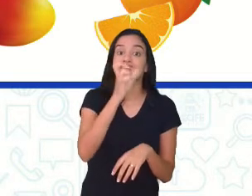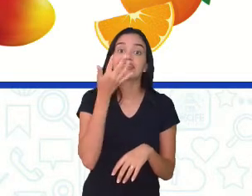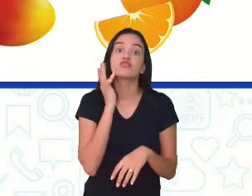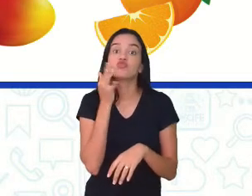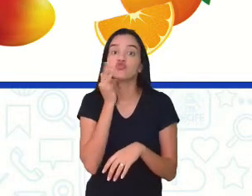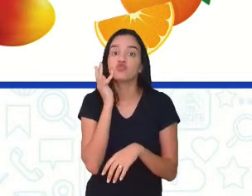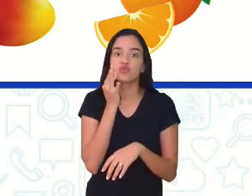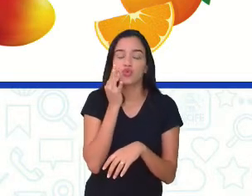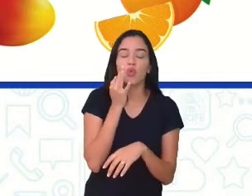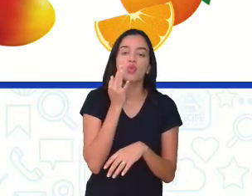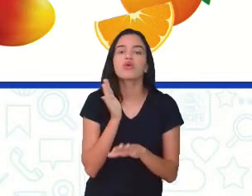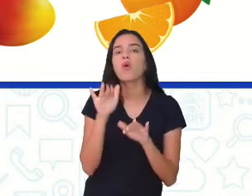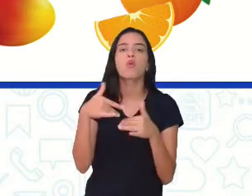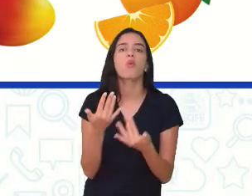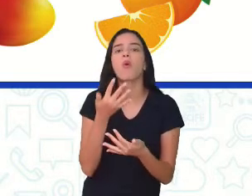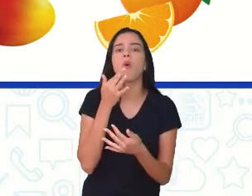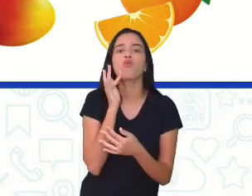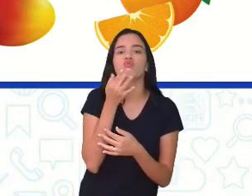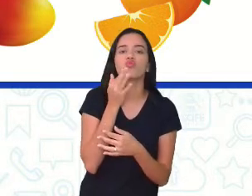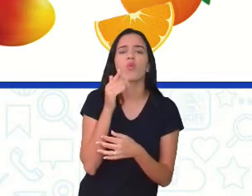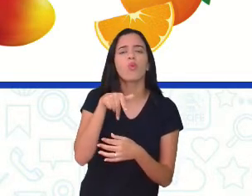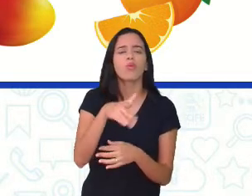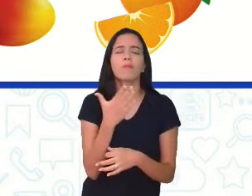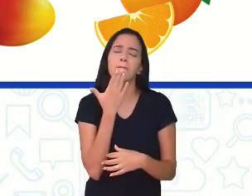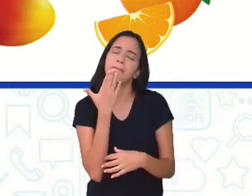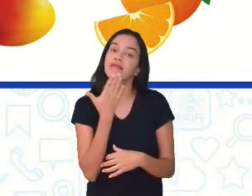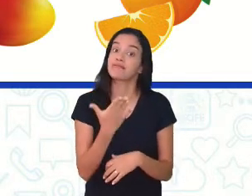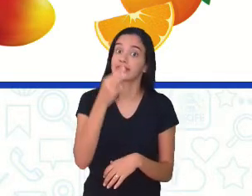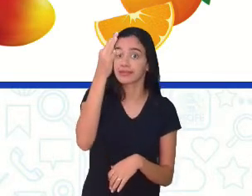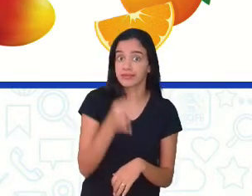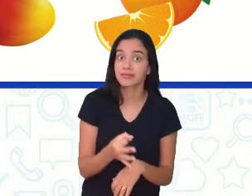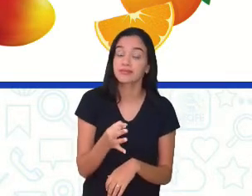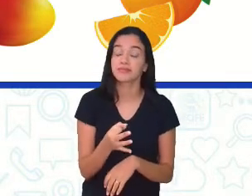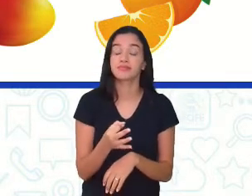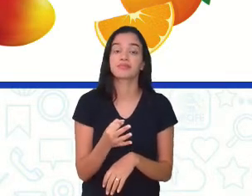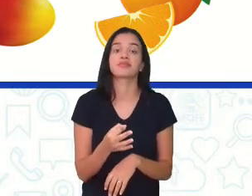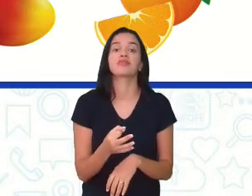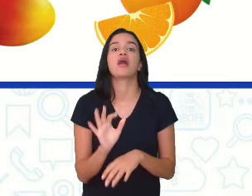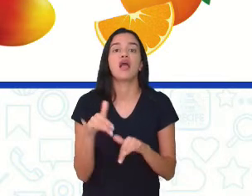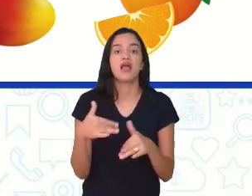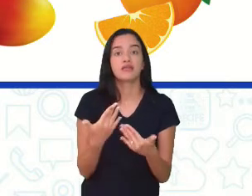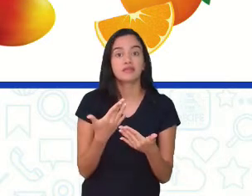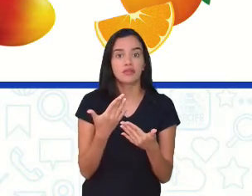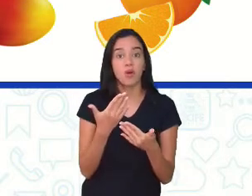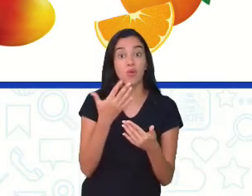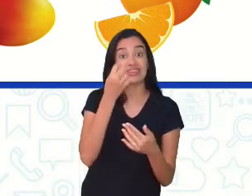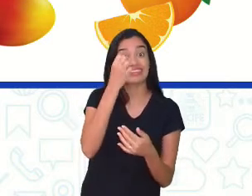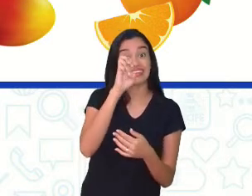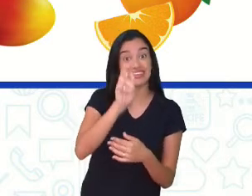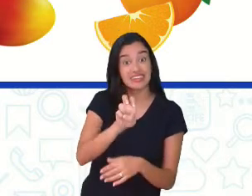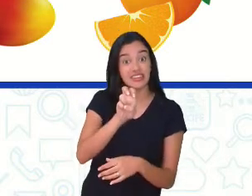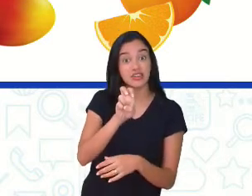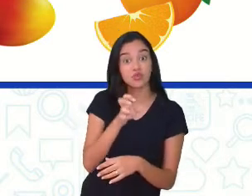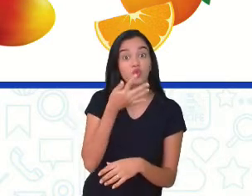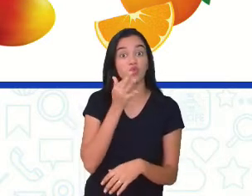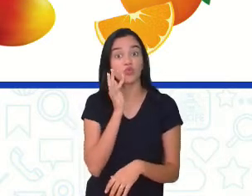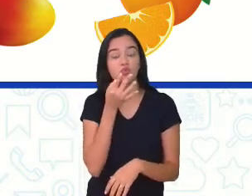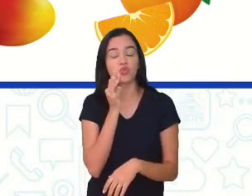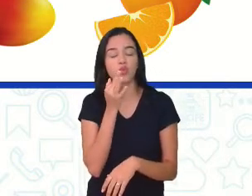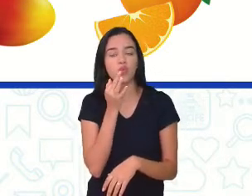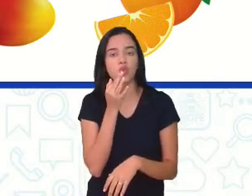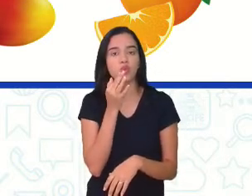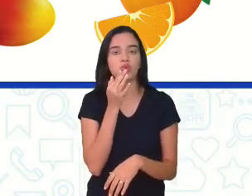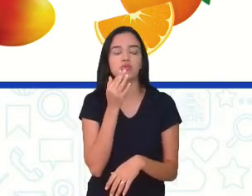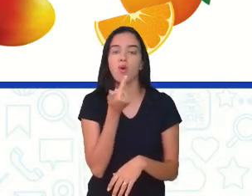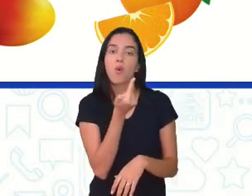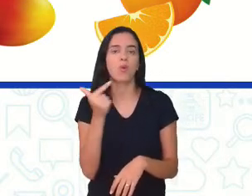frutas, qual fruta você prefere, tá bom? Então, é dentre essas 5 frutas, não tem como aí